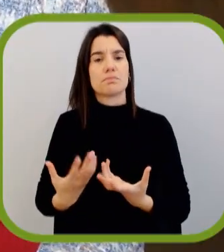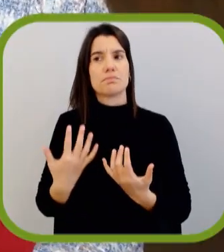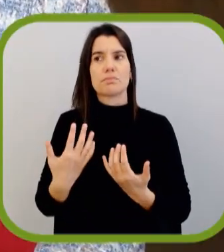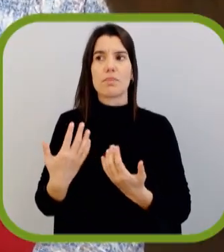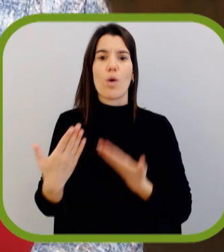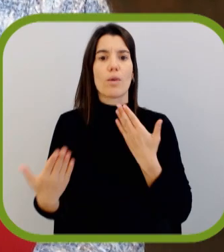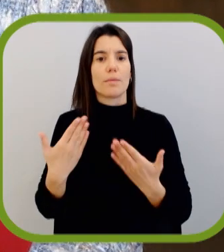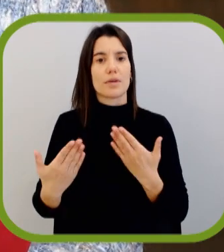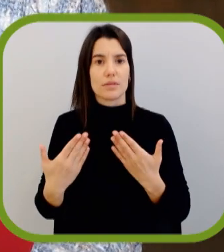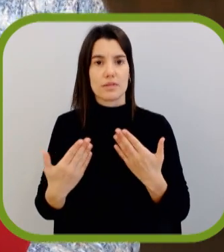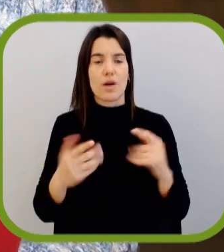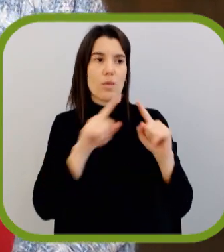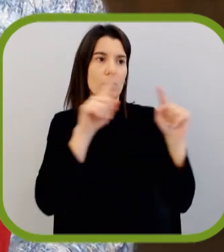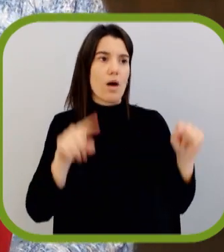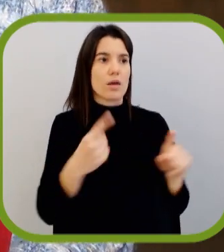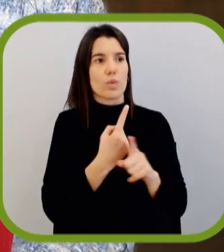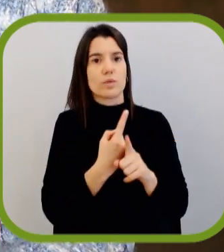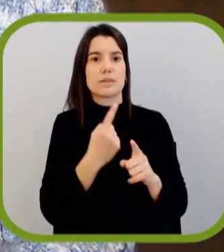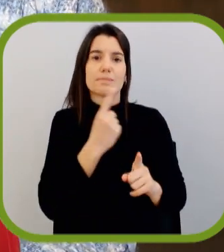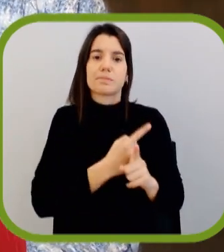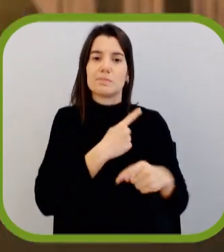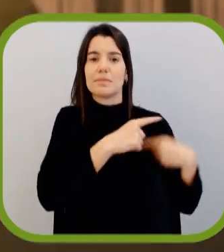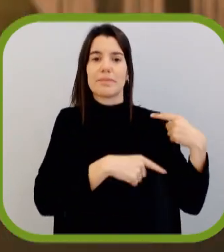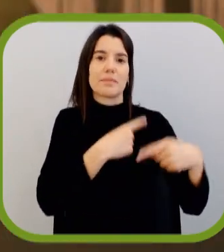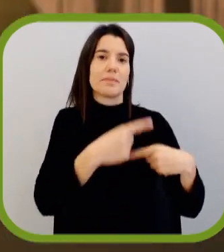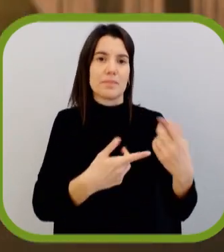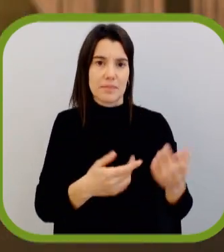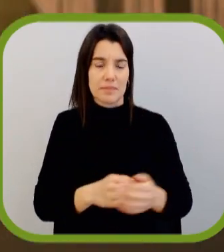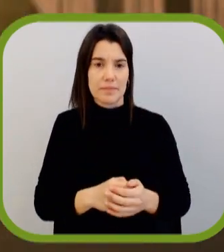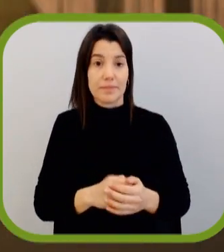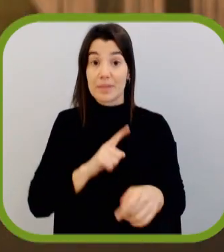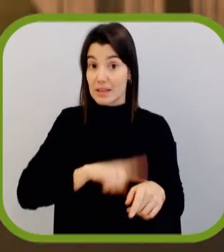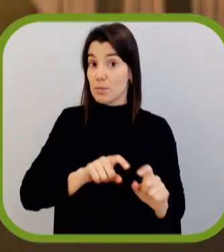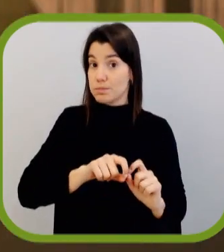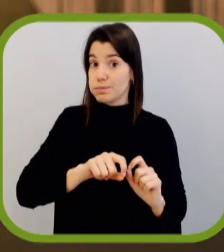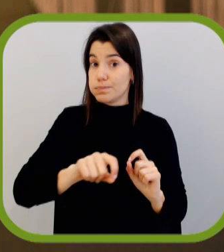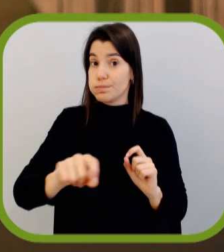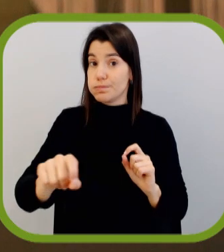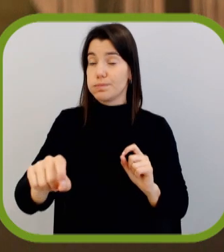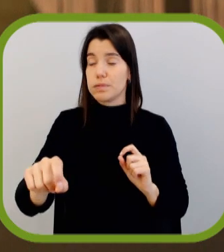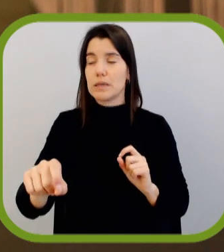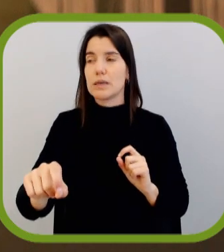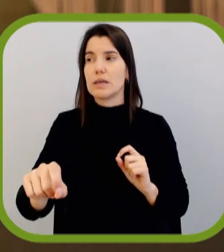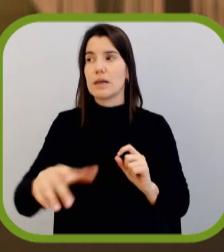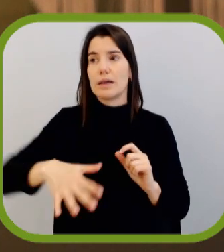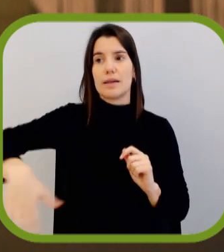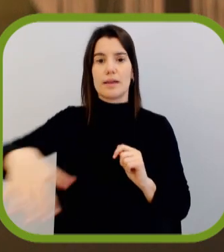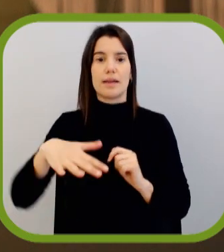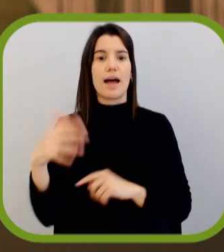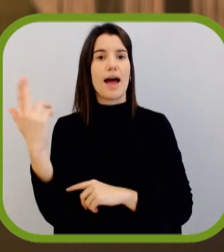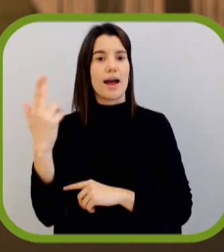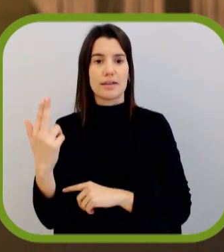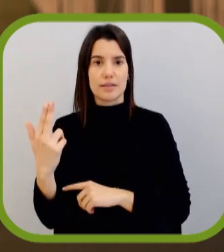do público em comparação com as obras tradicionais? Durante um período largo, o